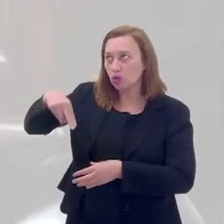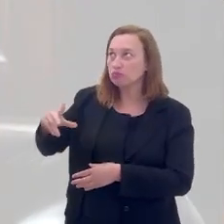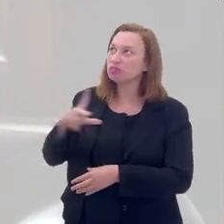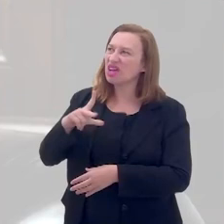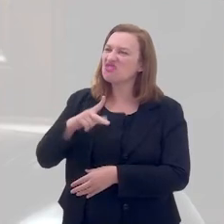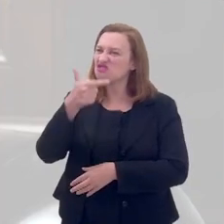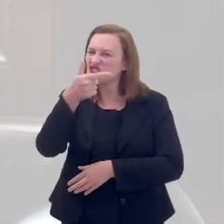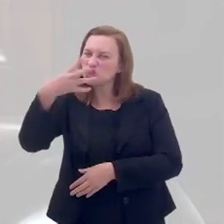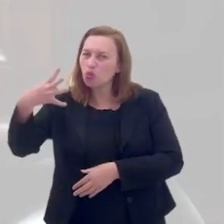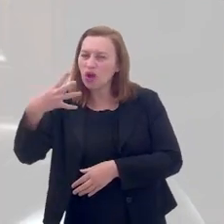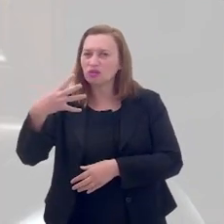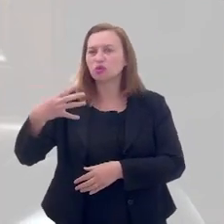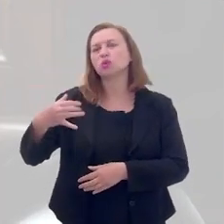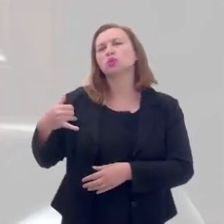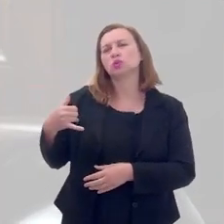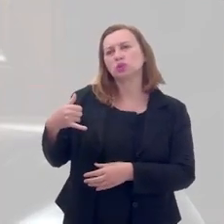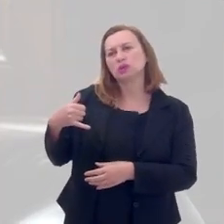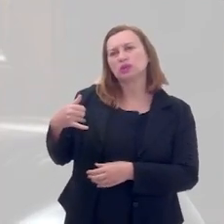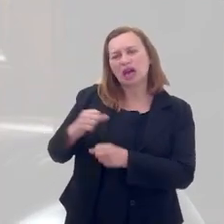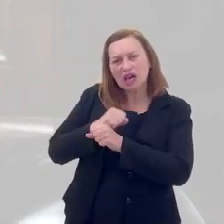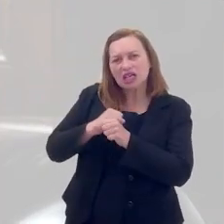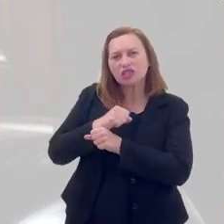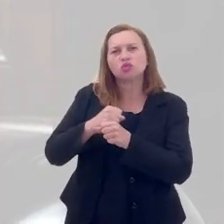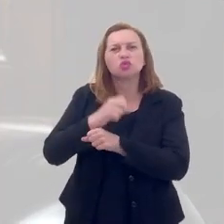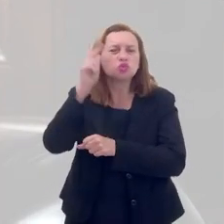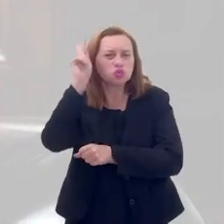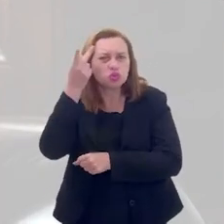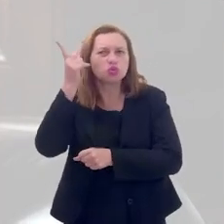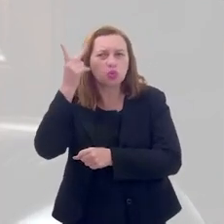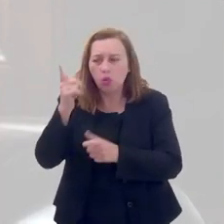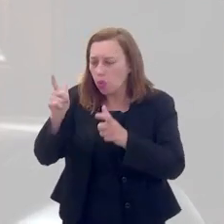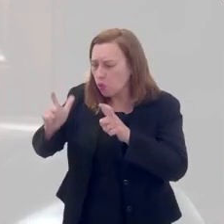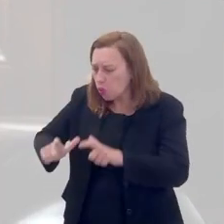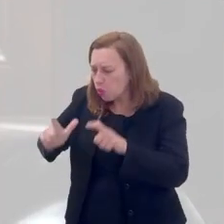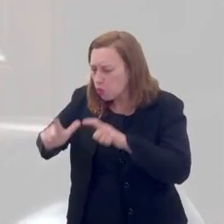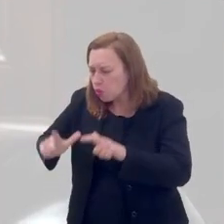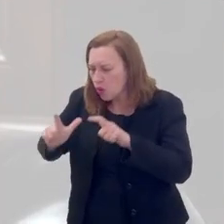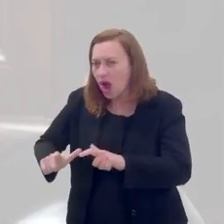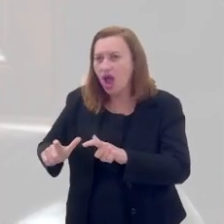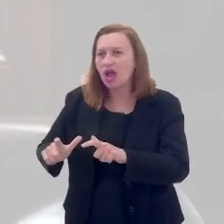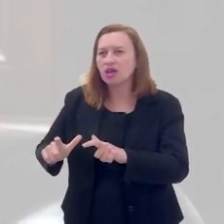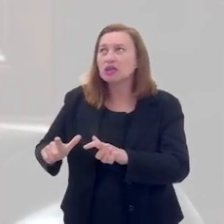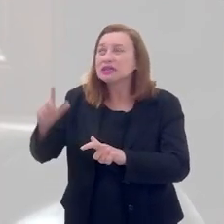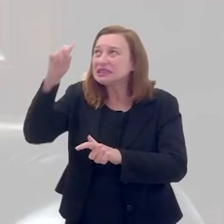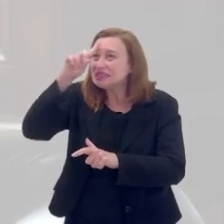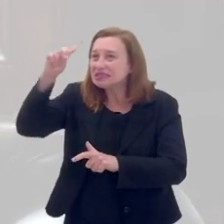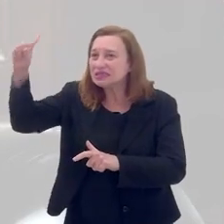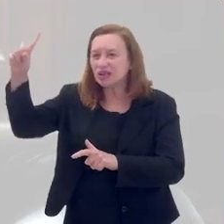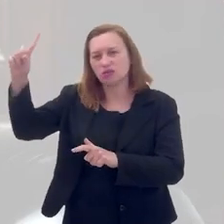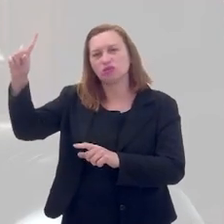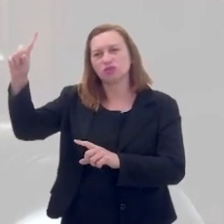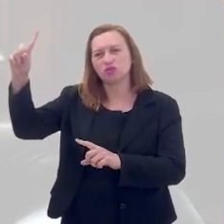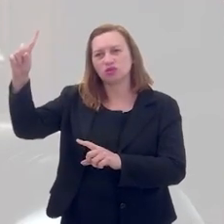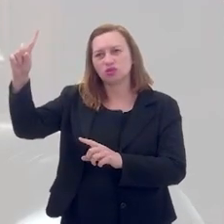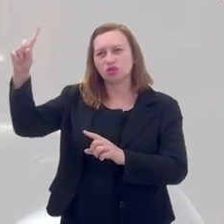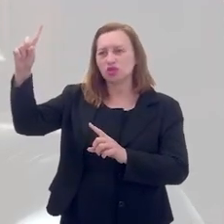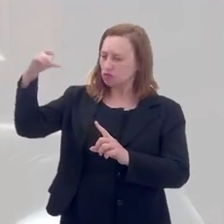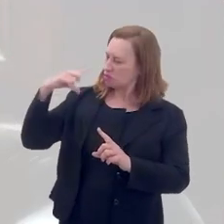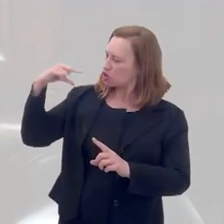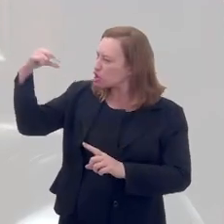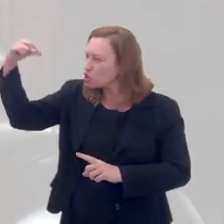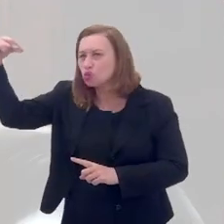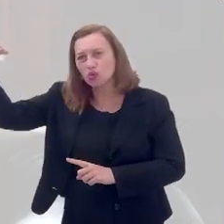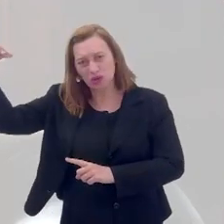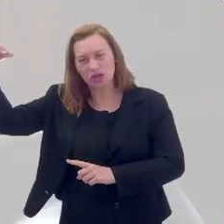24 anos né são 24 anos de história é o lugar onde Deus Deus